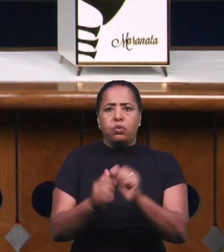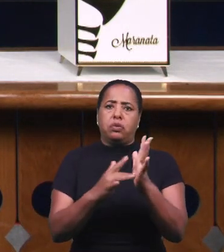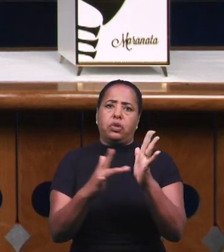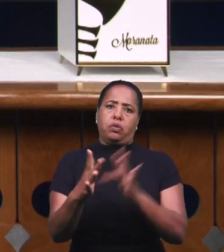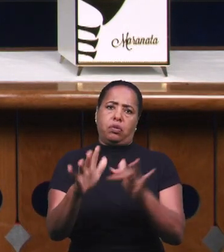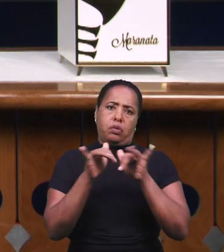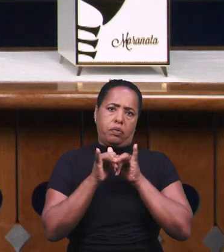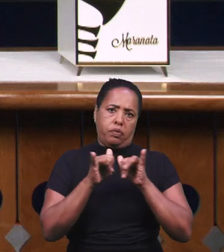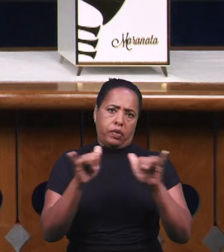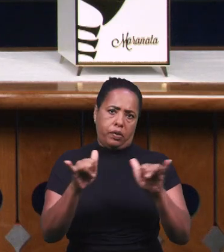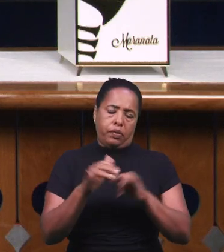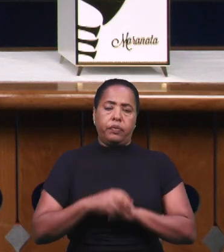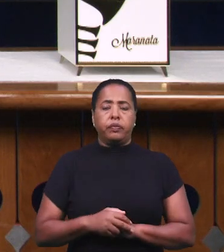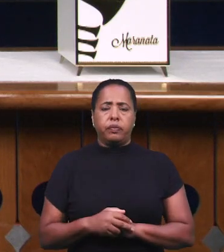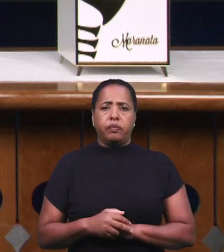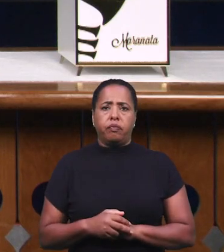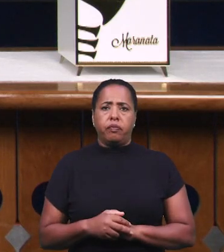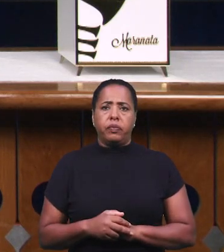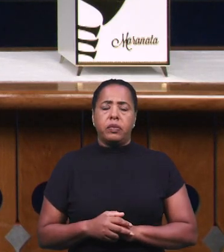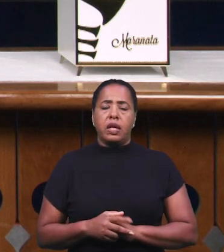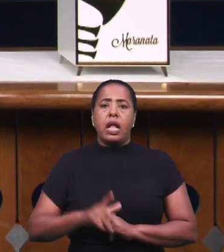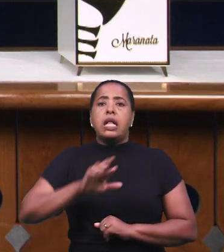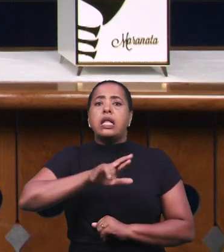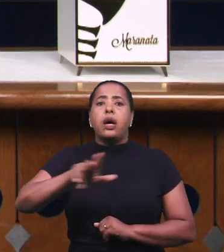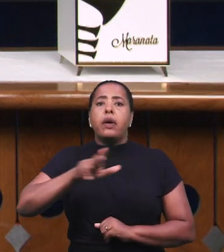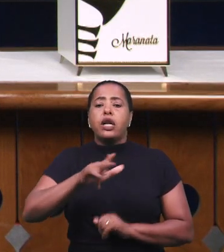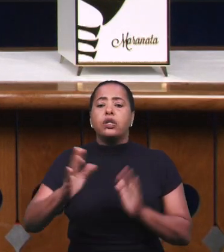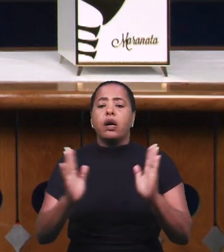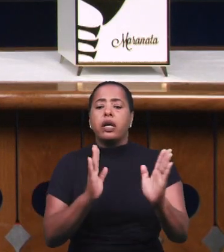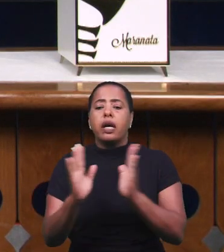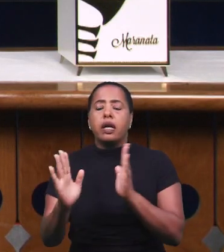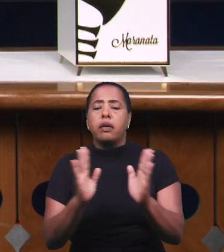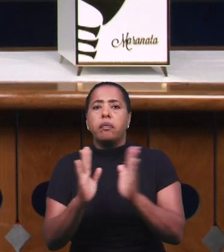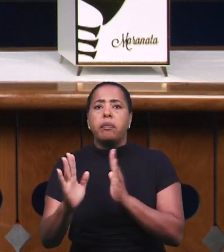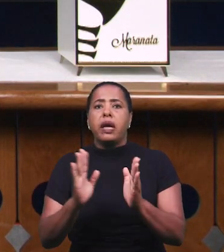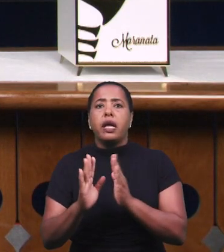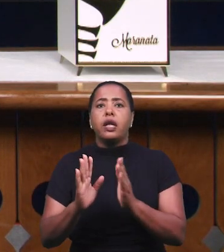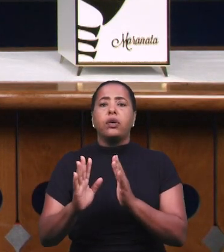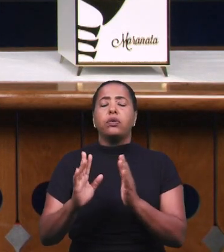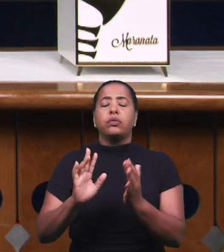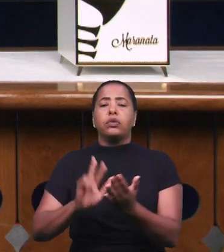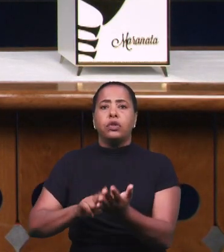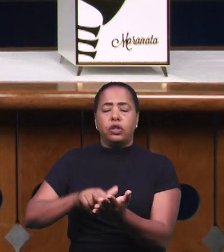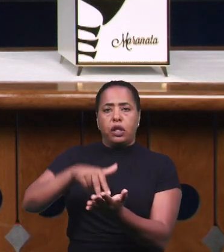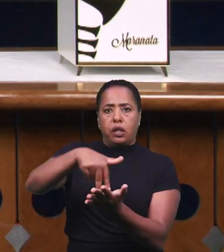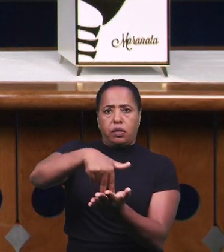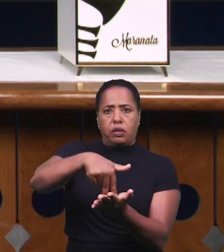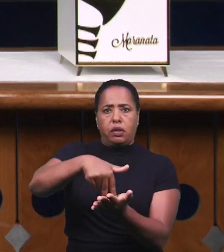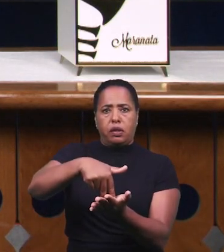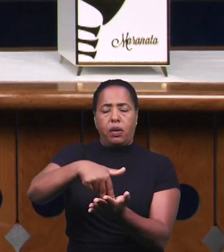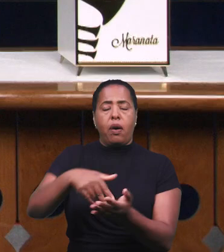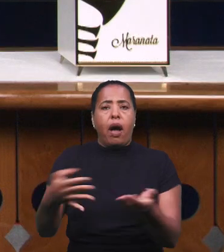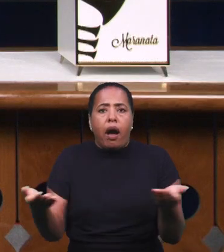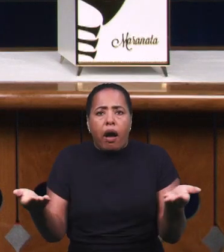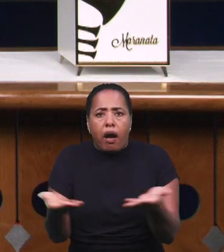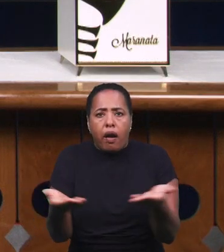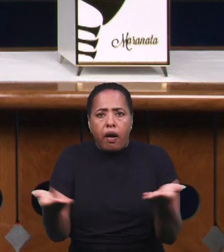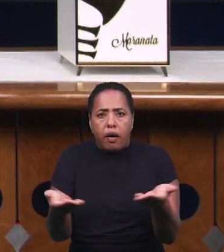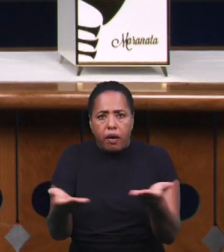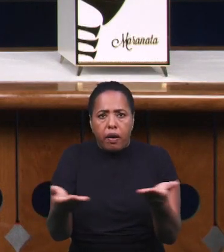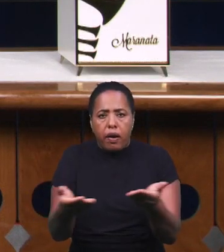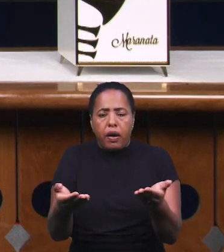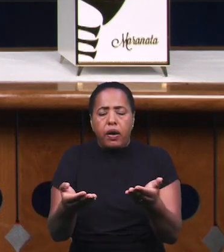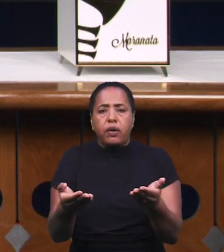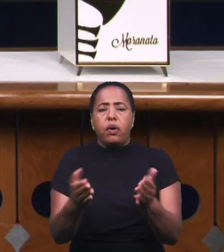naquele momento da igreja, na sua ressurreição, Ele está agora, aproximadamente 2000 anos depois, Ele